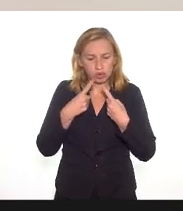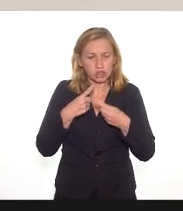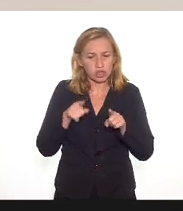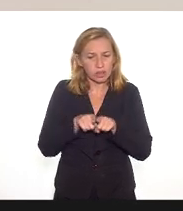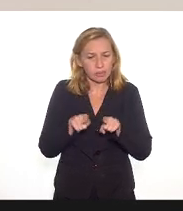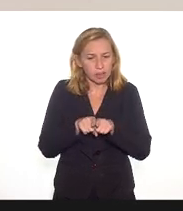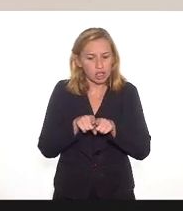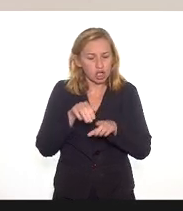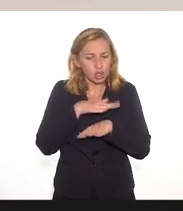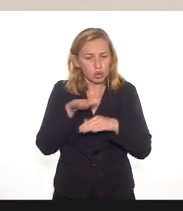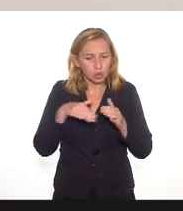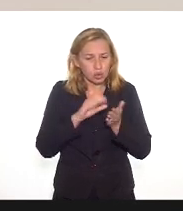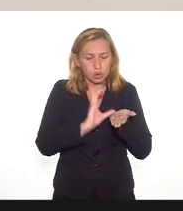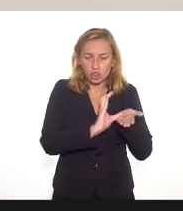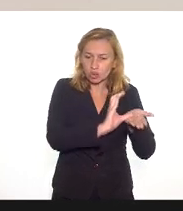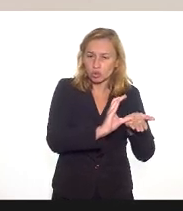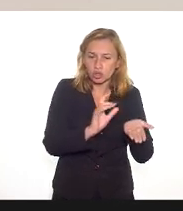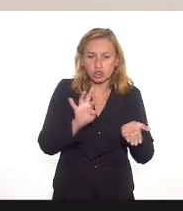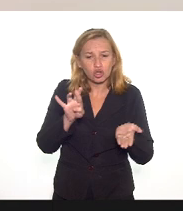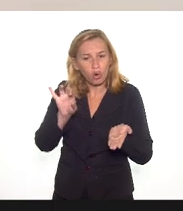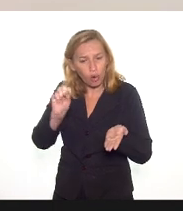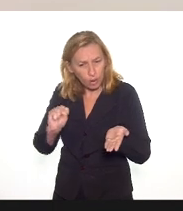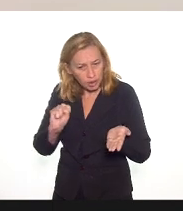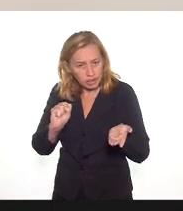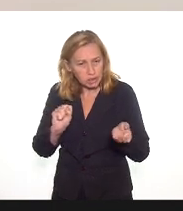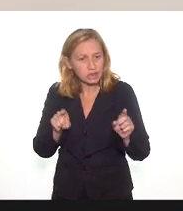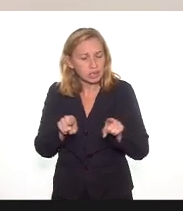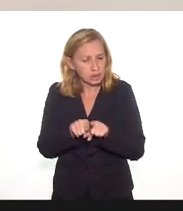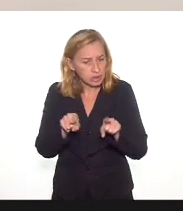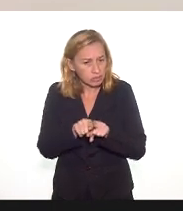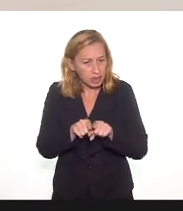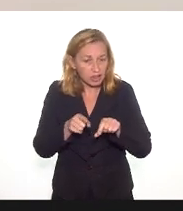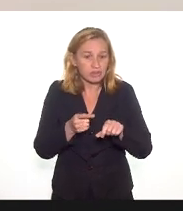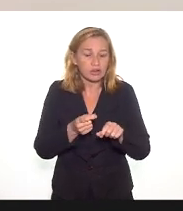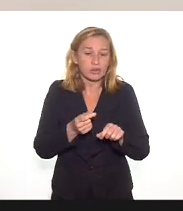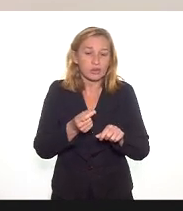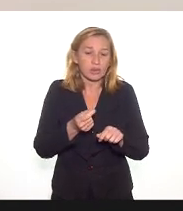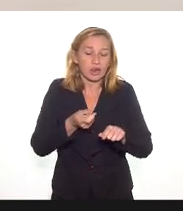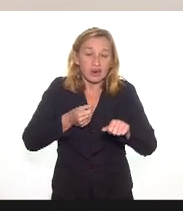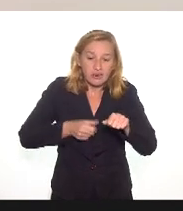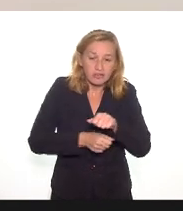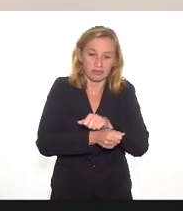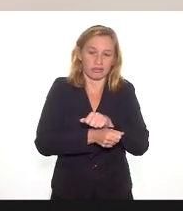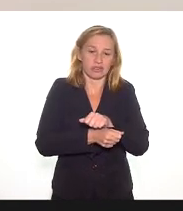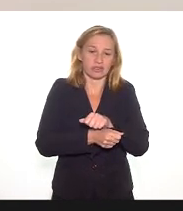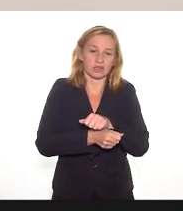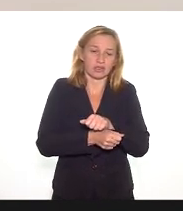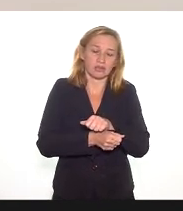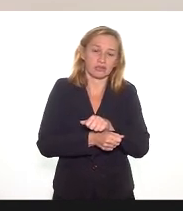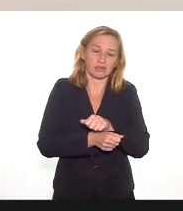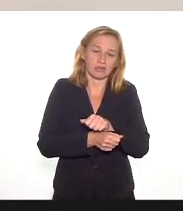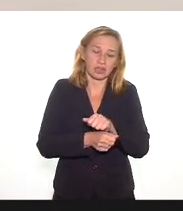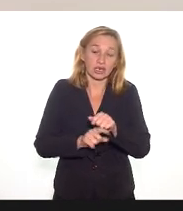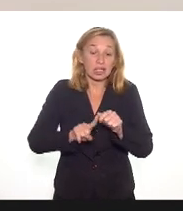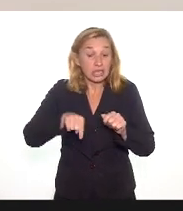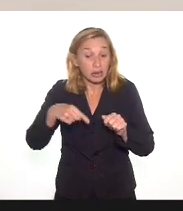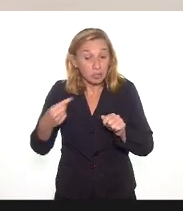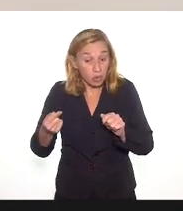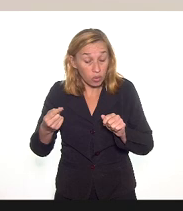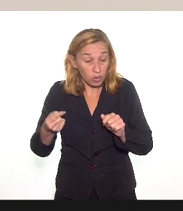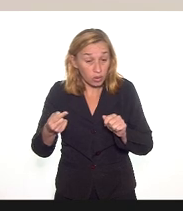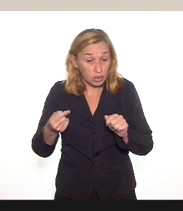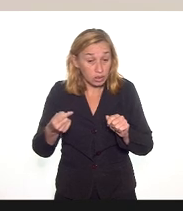que todos os recursos de royalties também são recursos para financiar, depois descontado todas as questões,